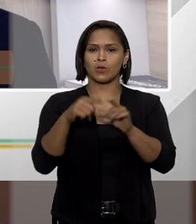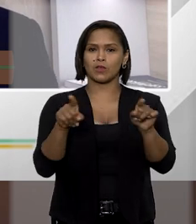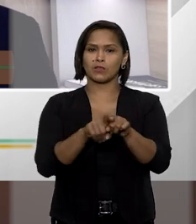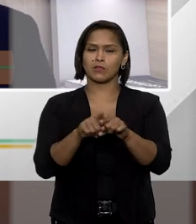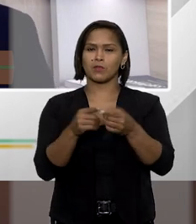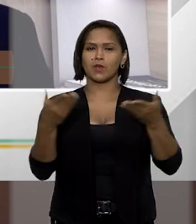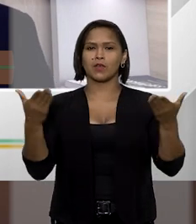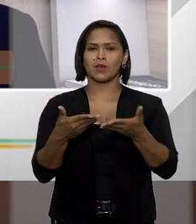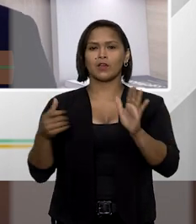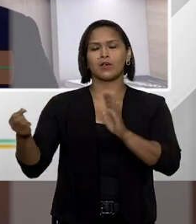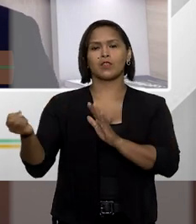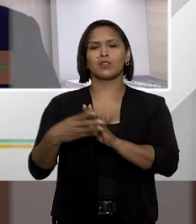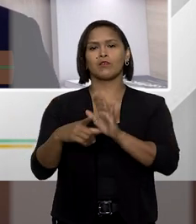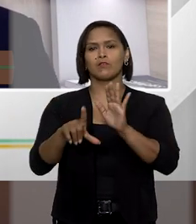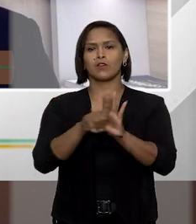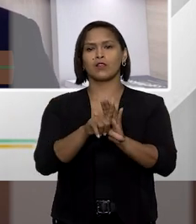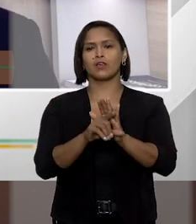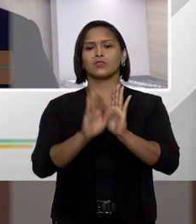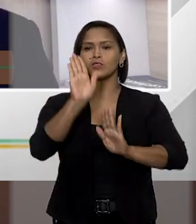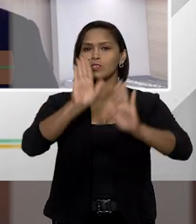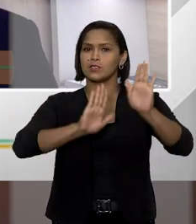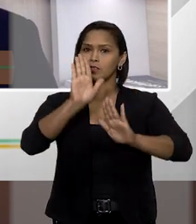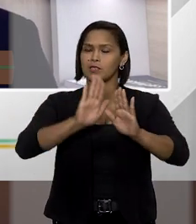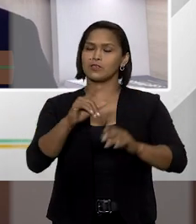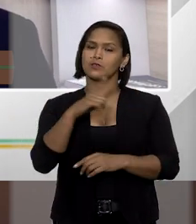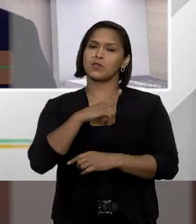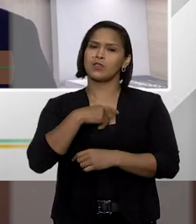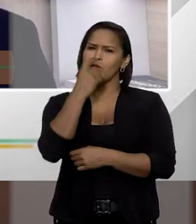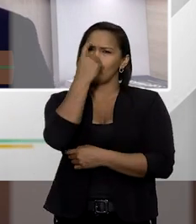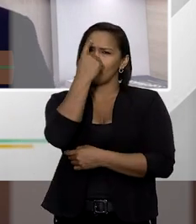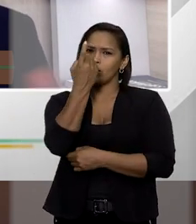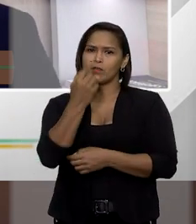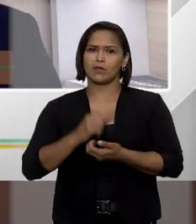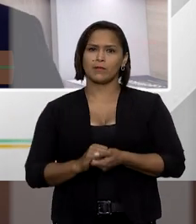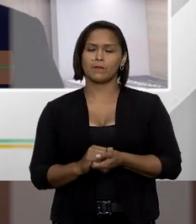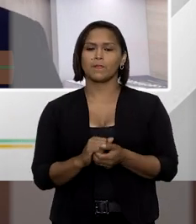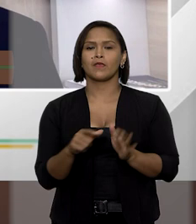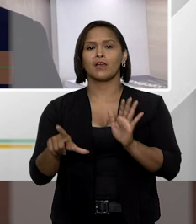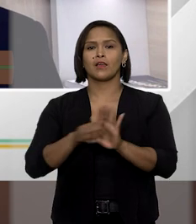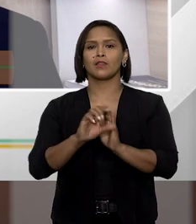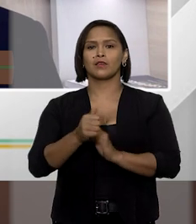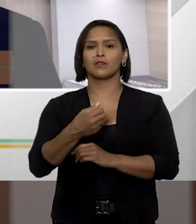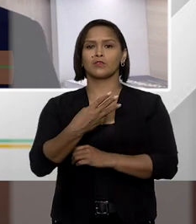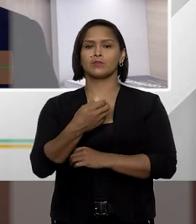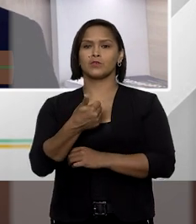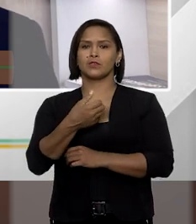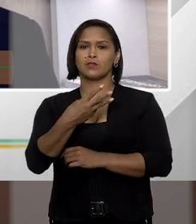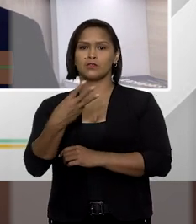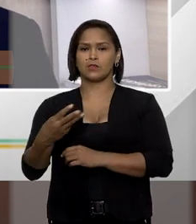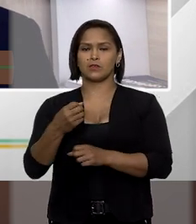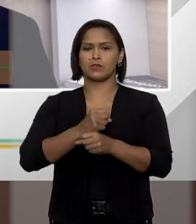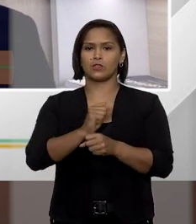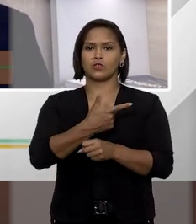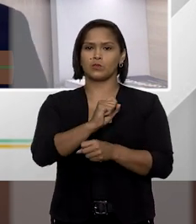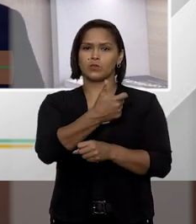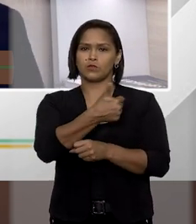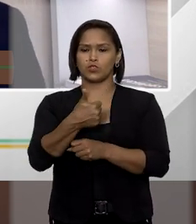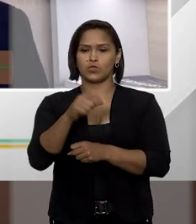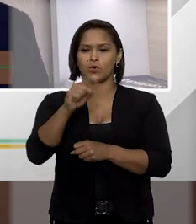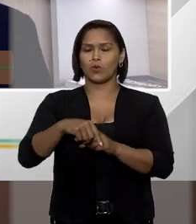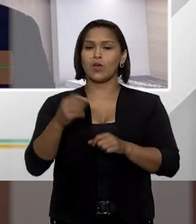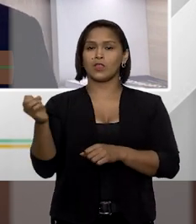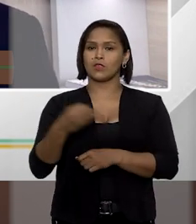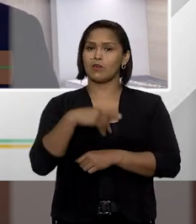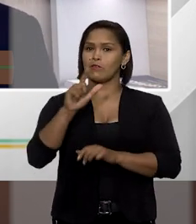também agora há pouco na nova lei de licitações, para nós termos uma ideia. A Lei 14.133, 2021, a nova lei